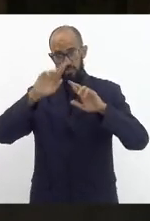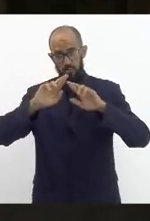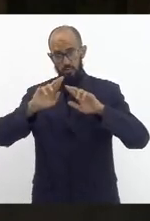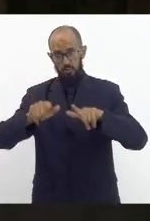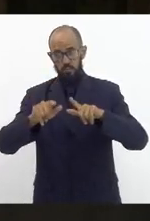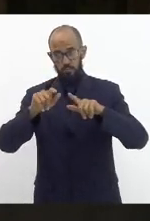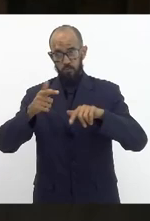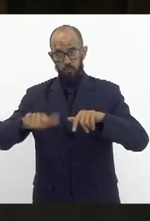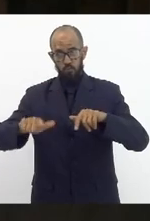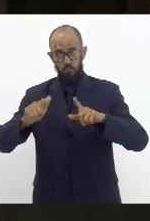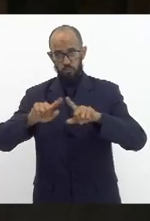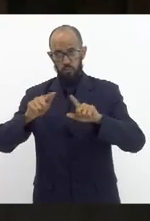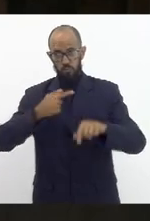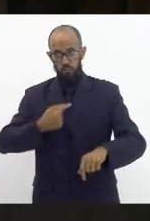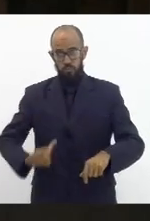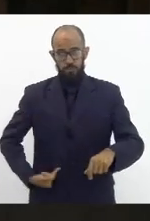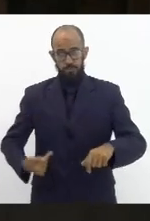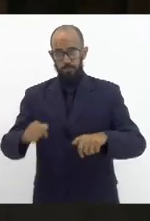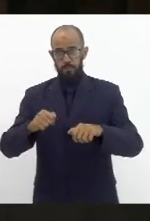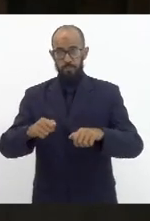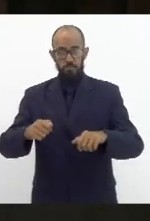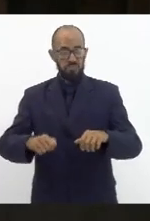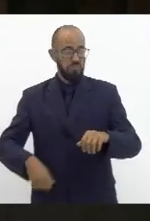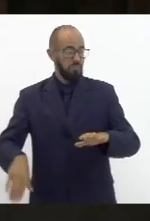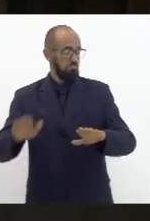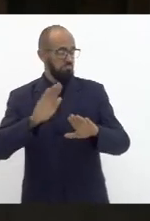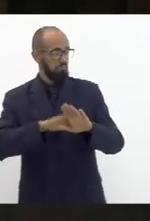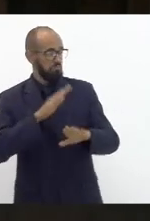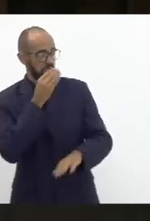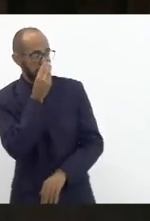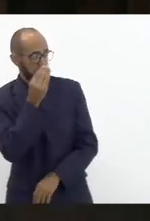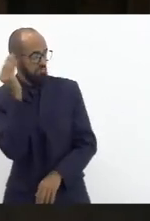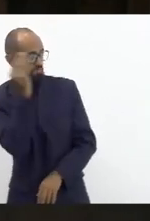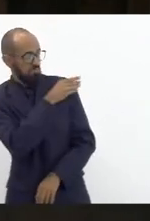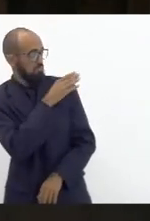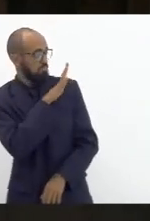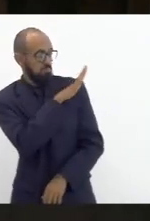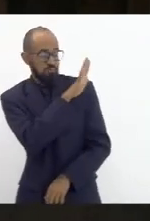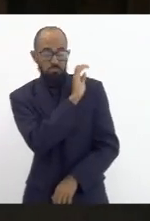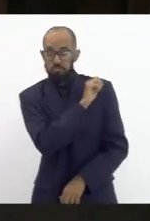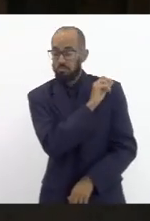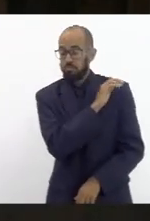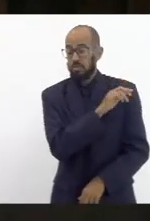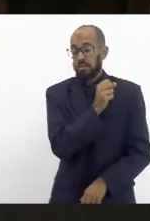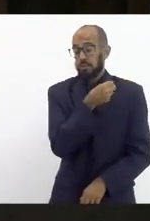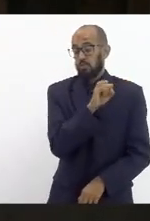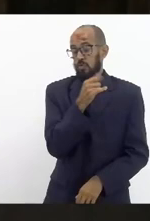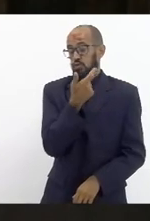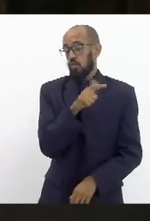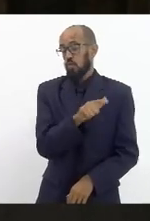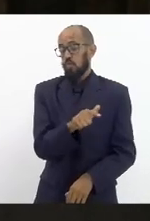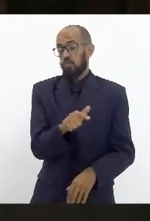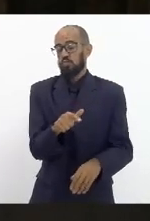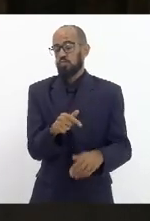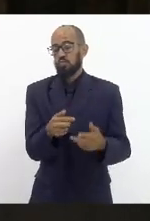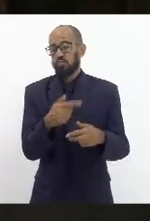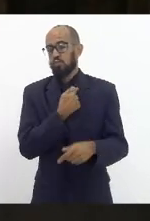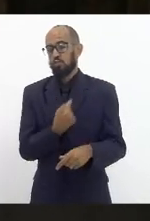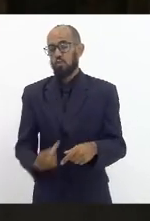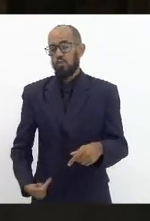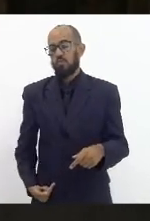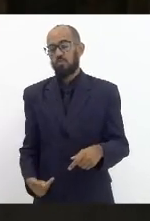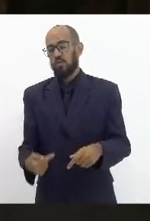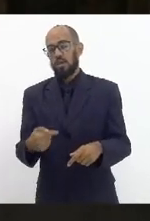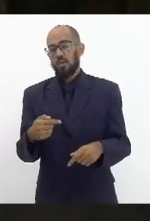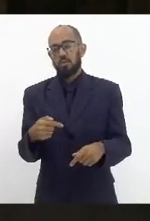de outros governos, que deram as costas, deixavam... Se fosse outro governo, talvez não teria tido concurso, não teria